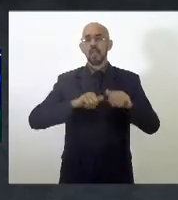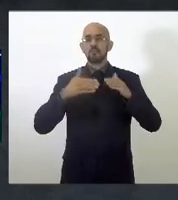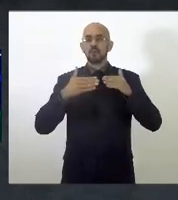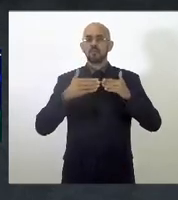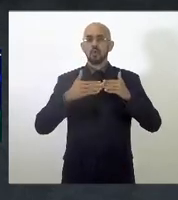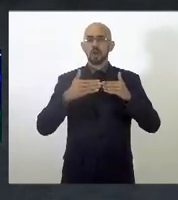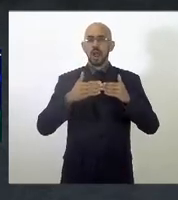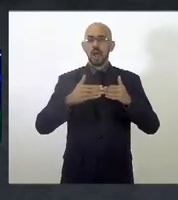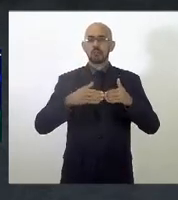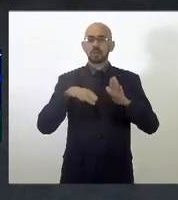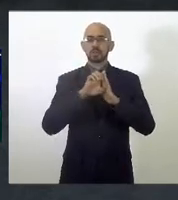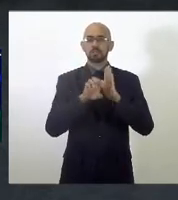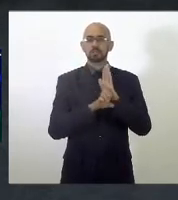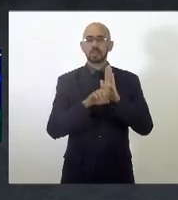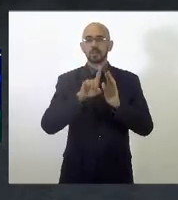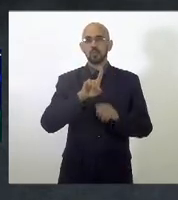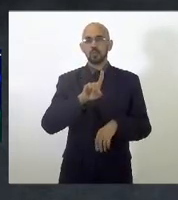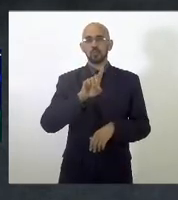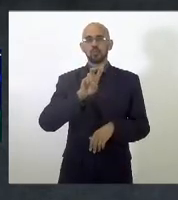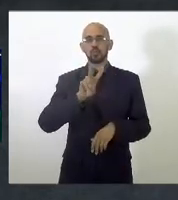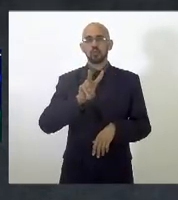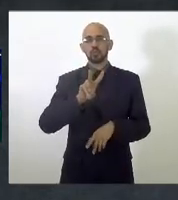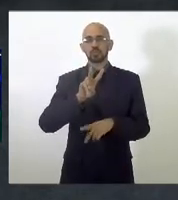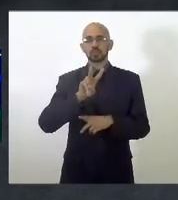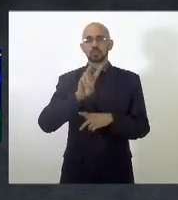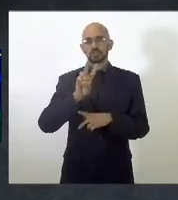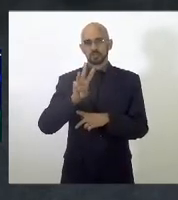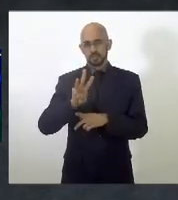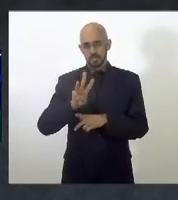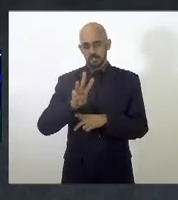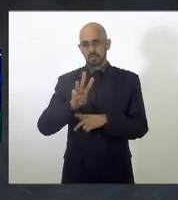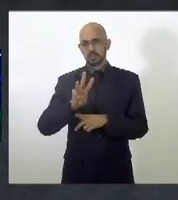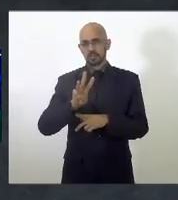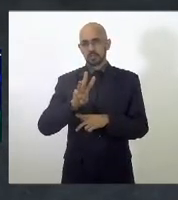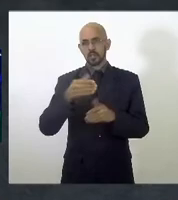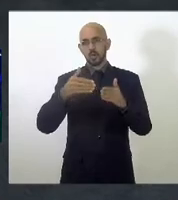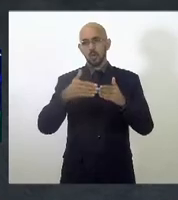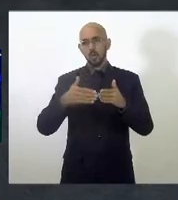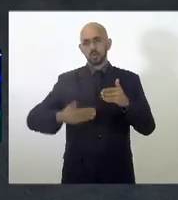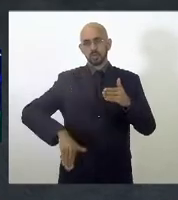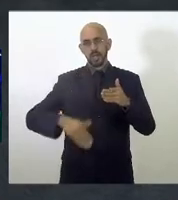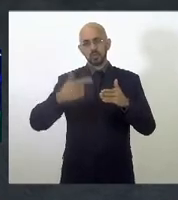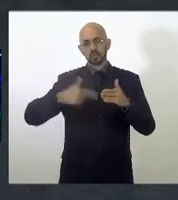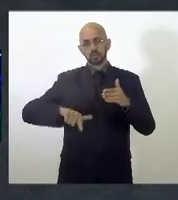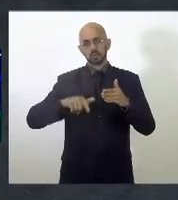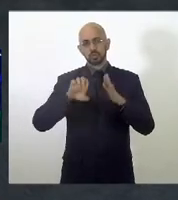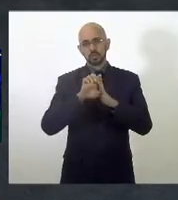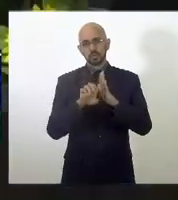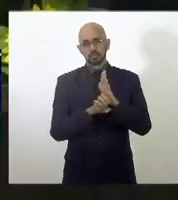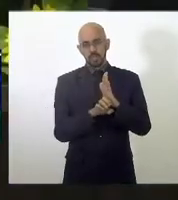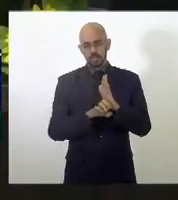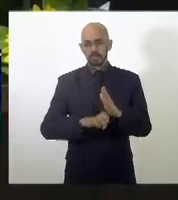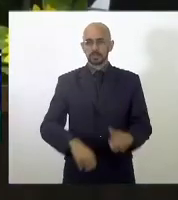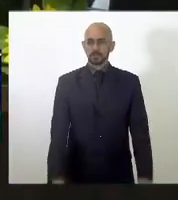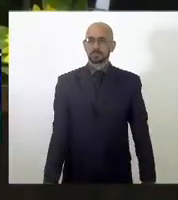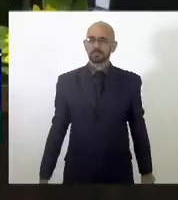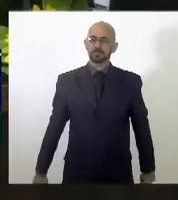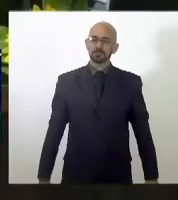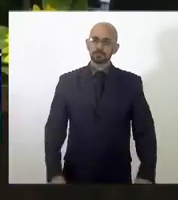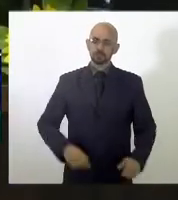modificativa número 1, número 2 e número 3, e contrária às demais emendas. Obrigado,